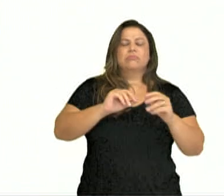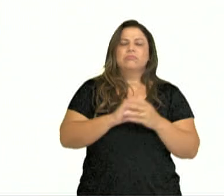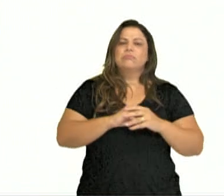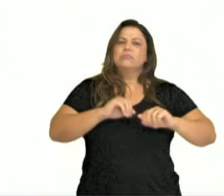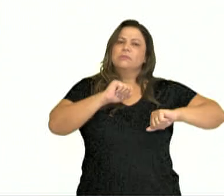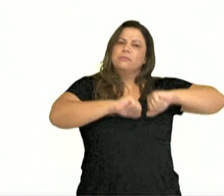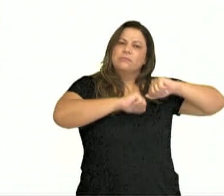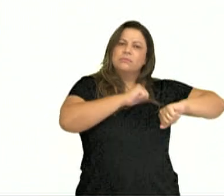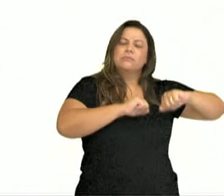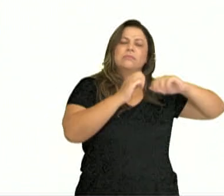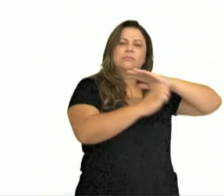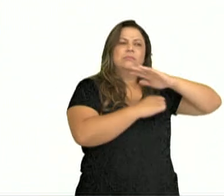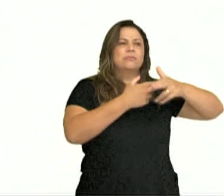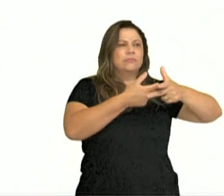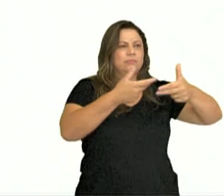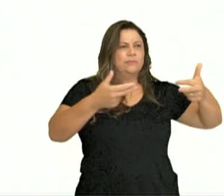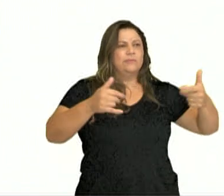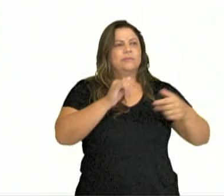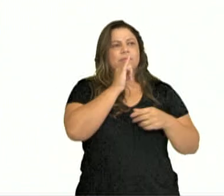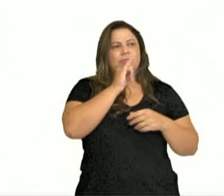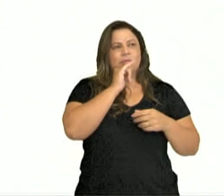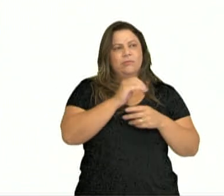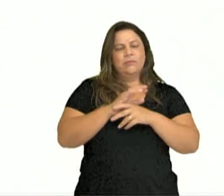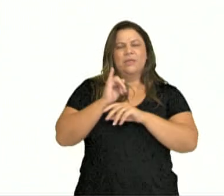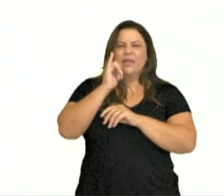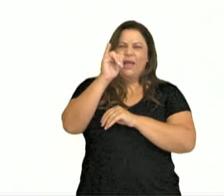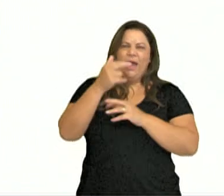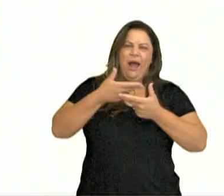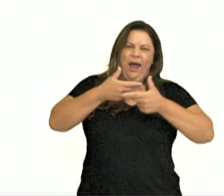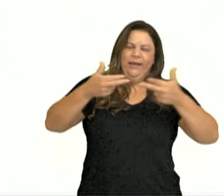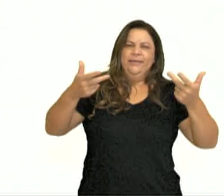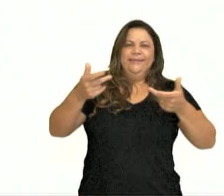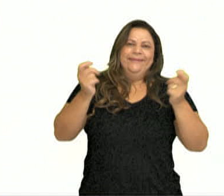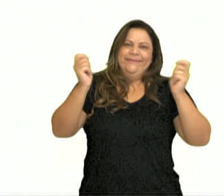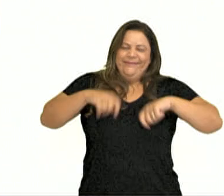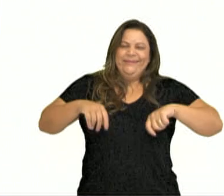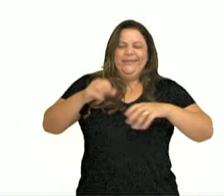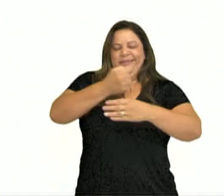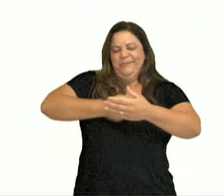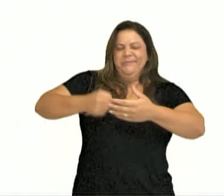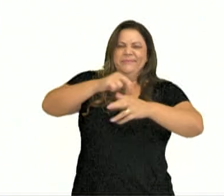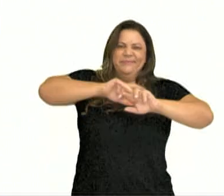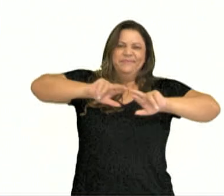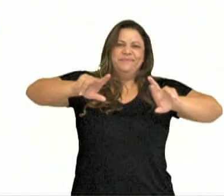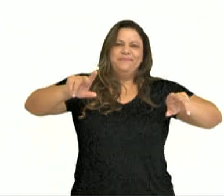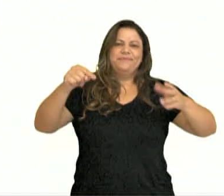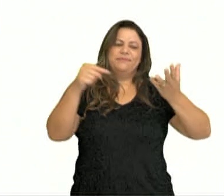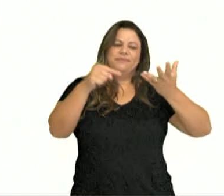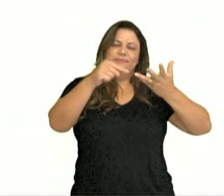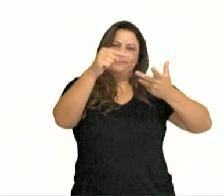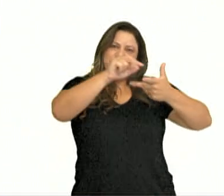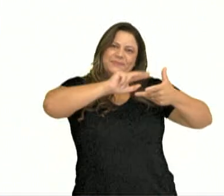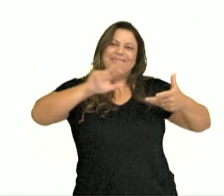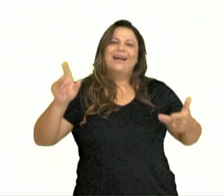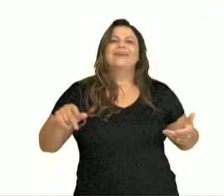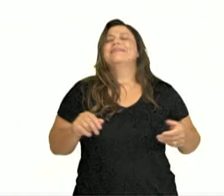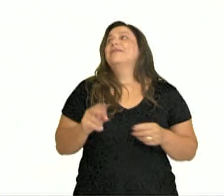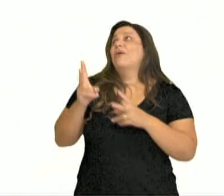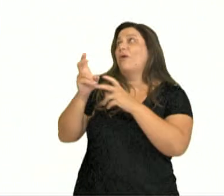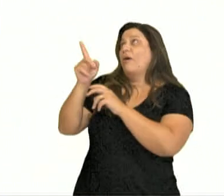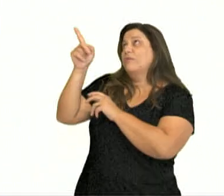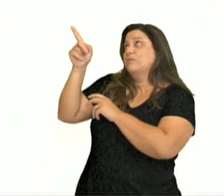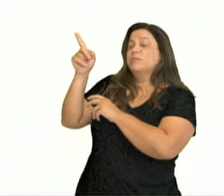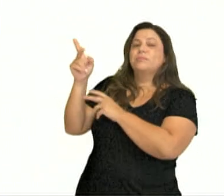industriais como eletrônicos, culinária, espessantes, fixadores e antiumectantes. Então, todos